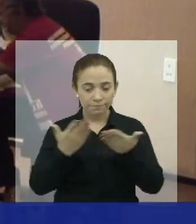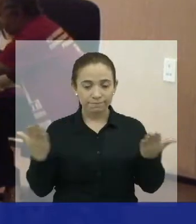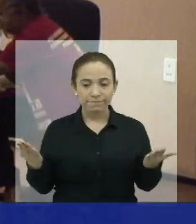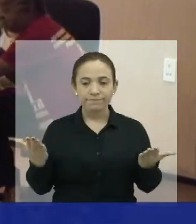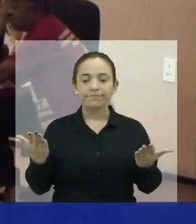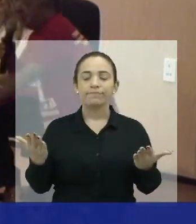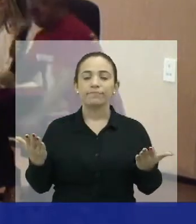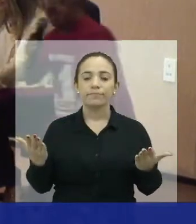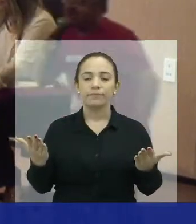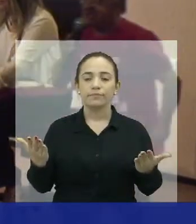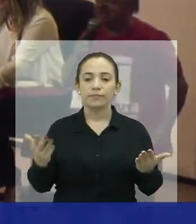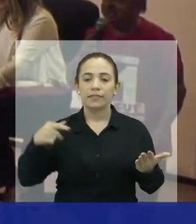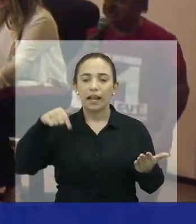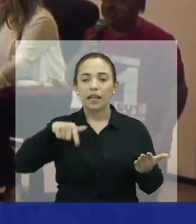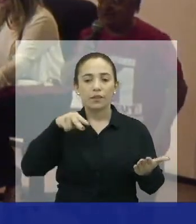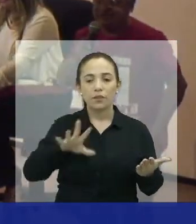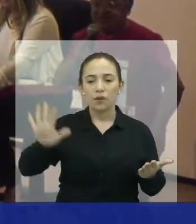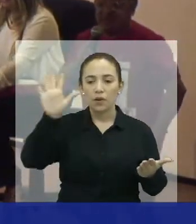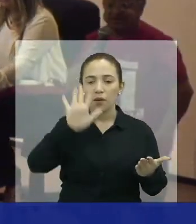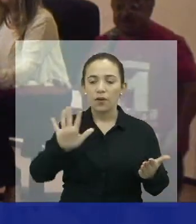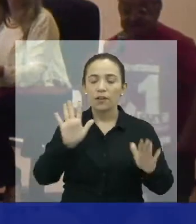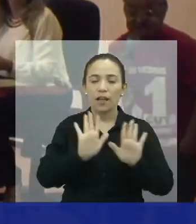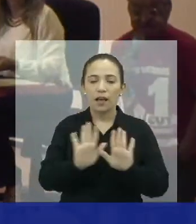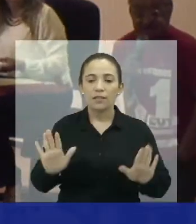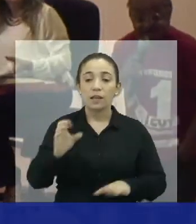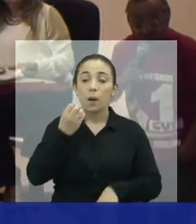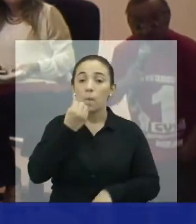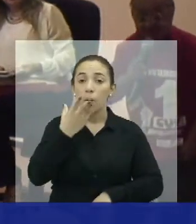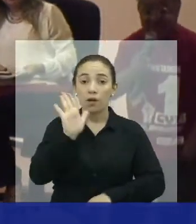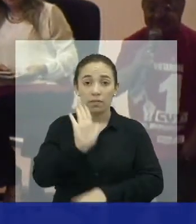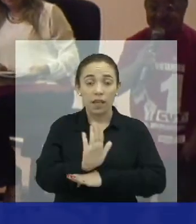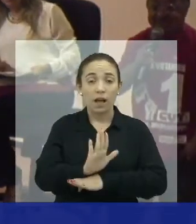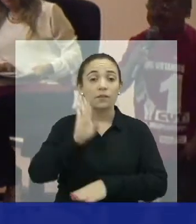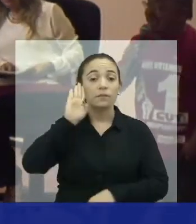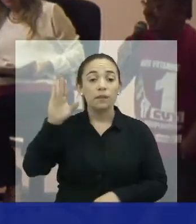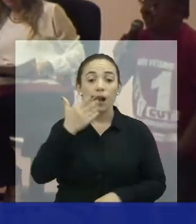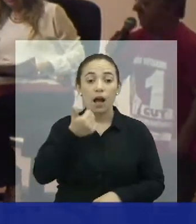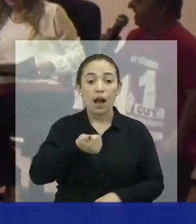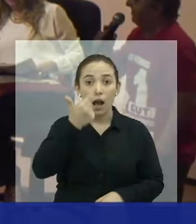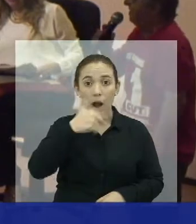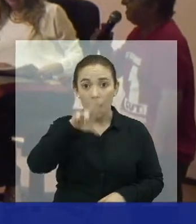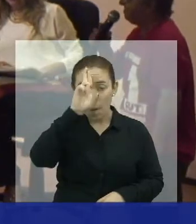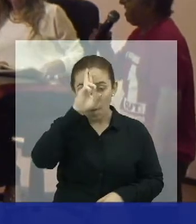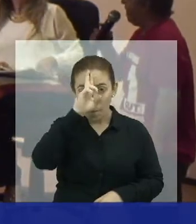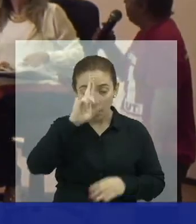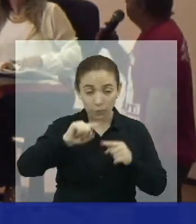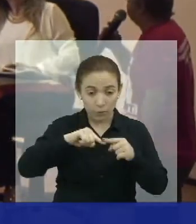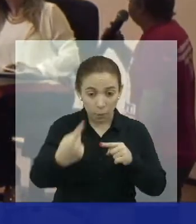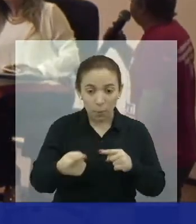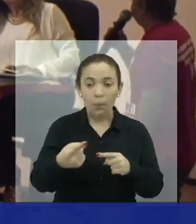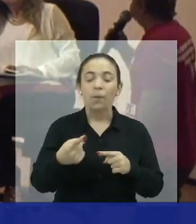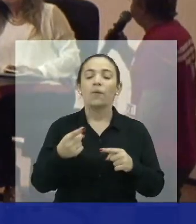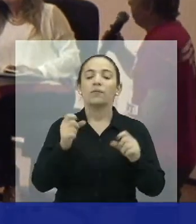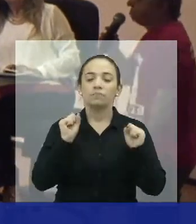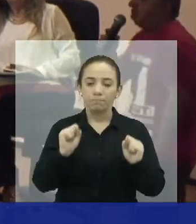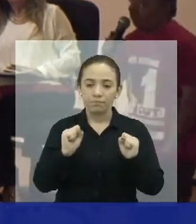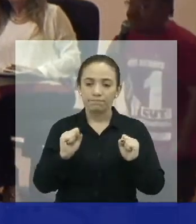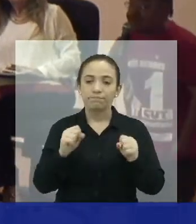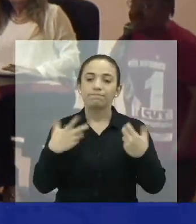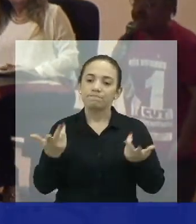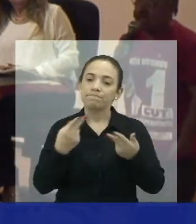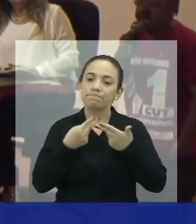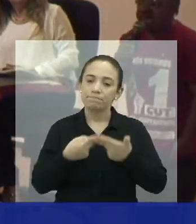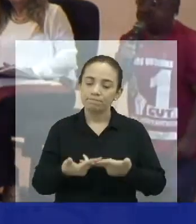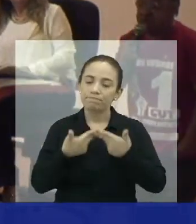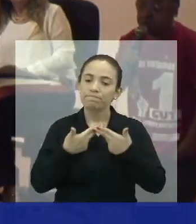Uma prática nordestina que só se dá boa tarde e depois que almoça, né? E vale a pena esperar quando a causa é